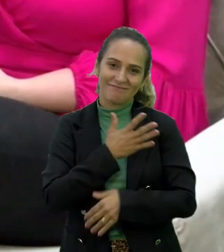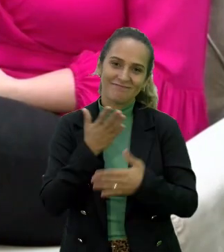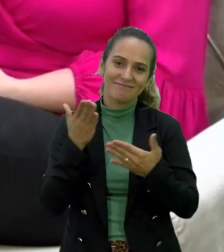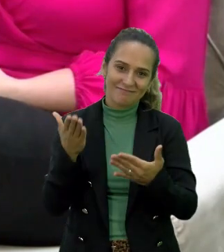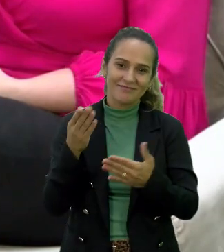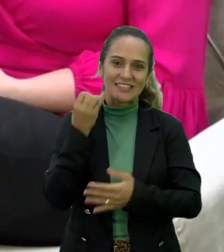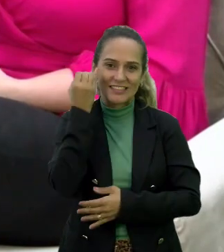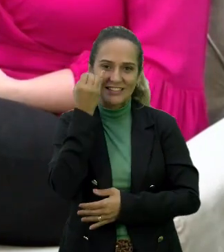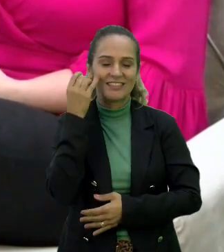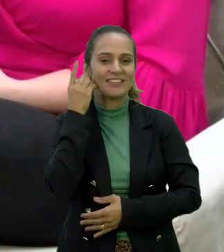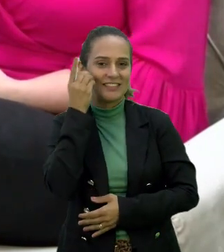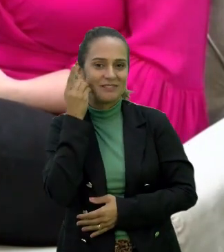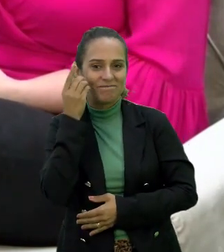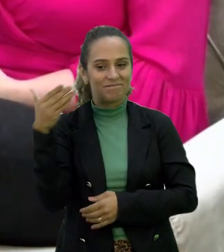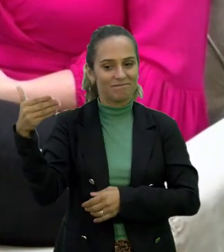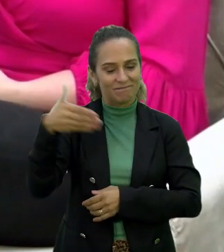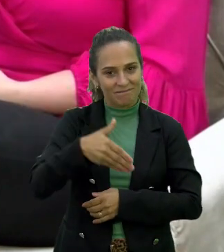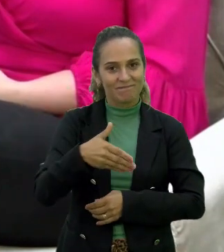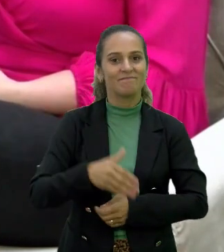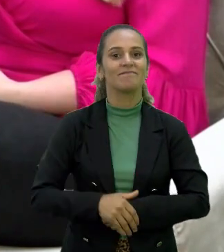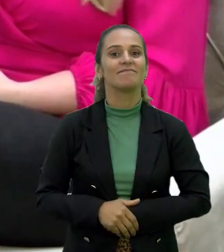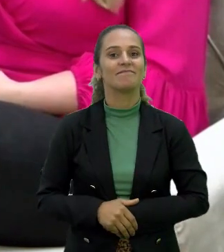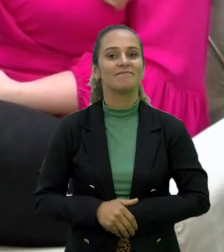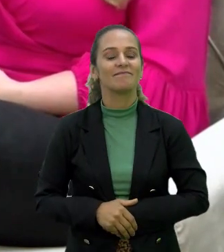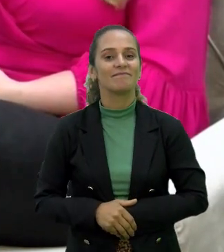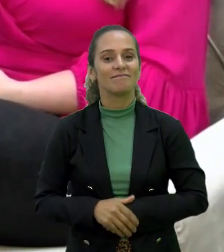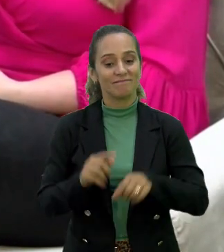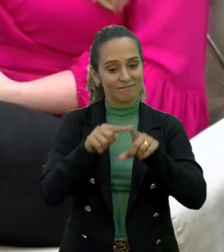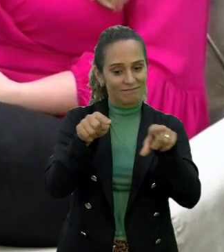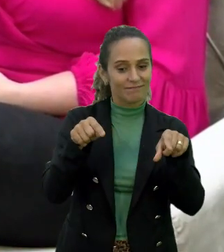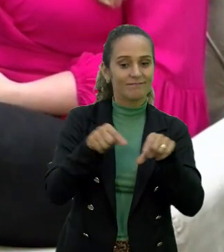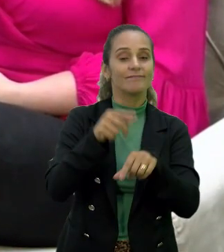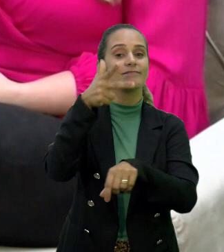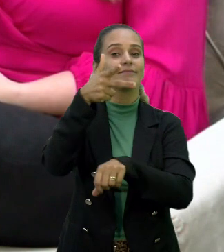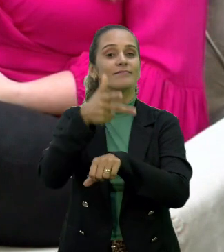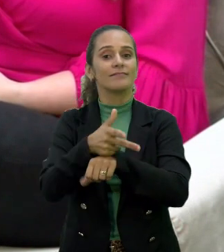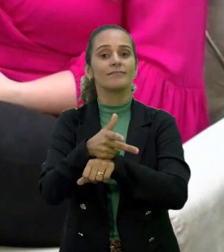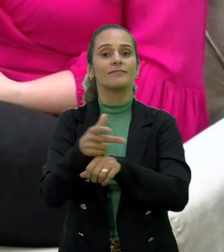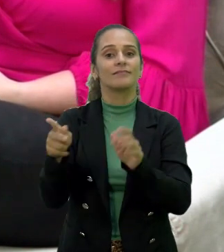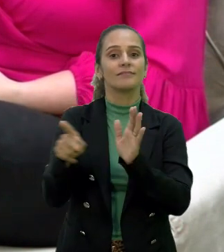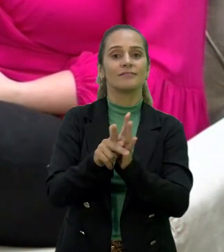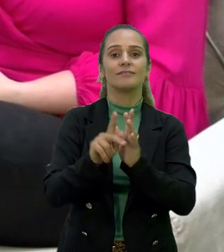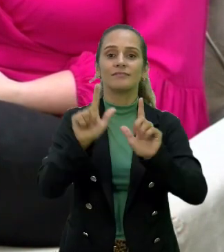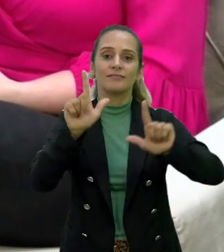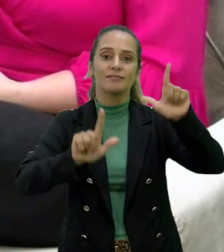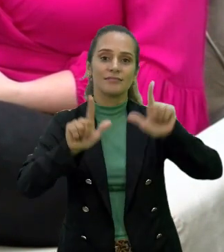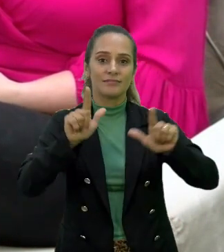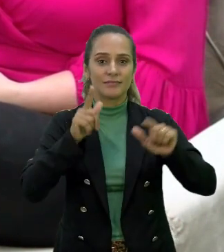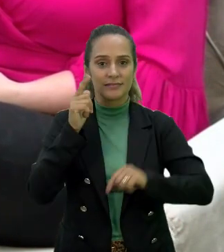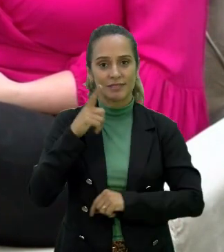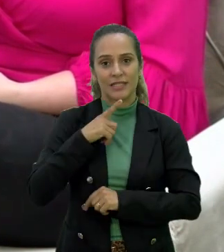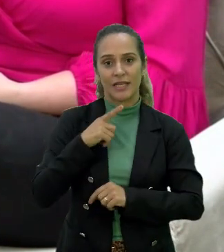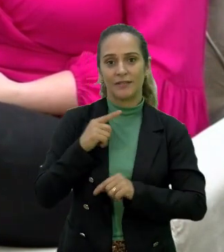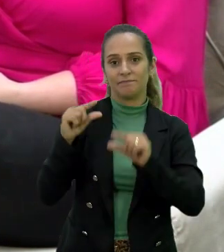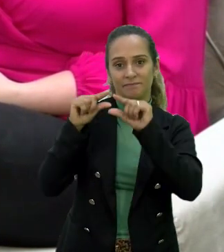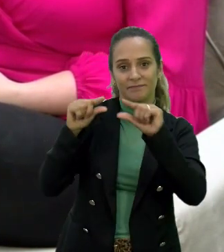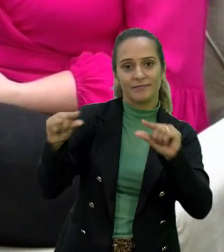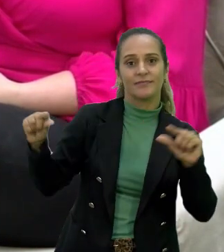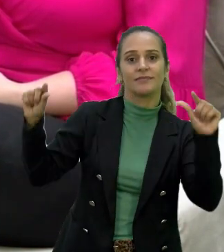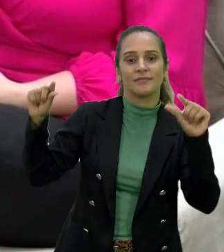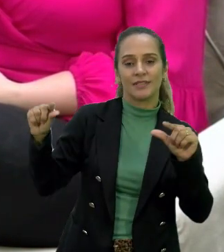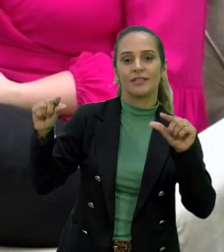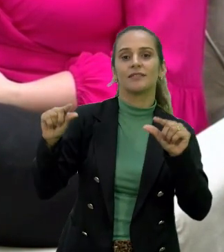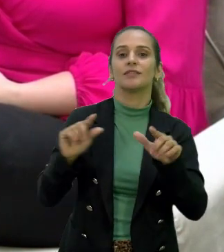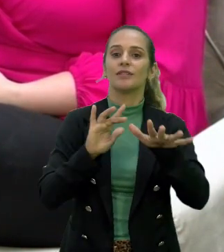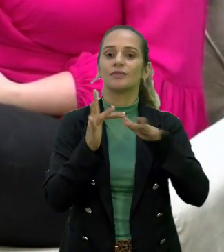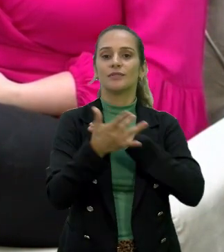a deputado aí da Chaves por vir aqui ao programa nosso estúdios na TV ali no rodapé do vídeo você tem as redes sociais